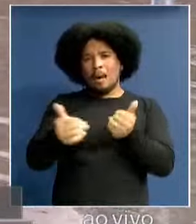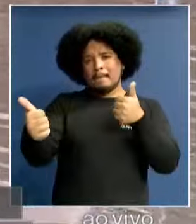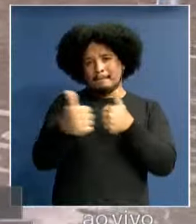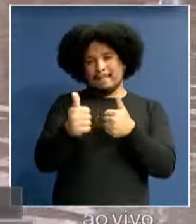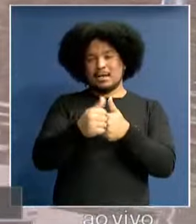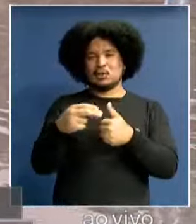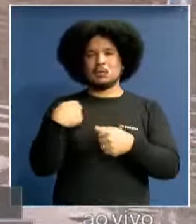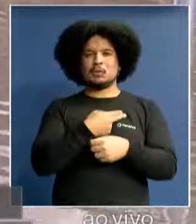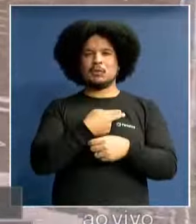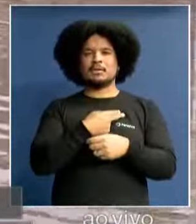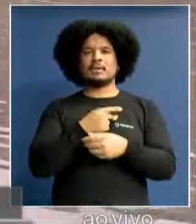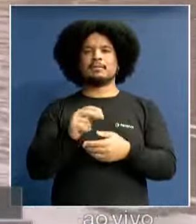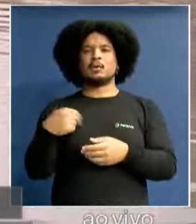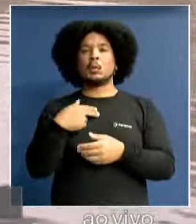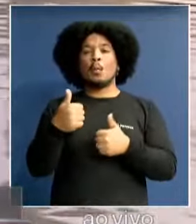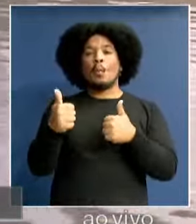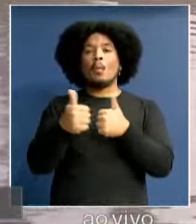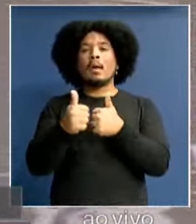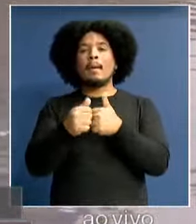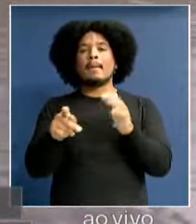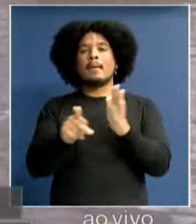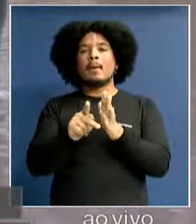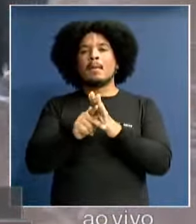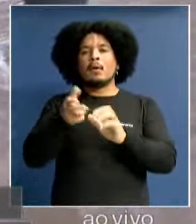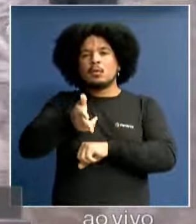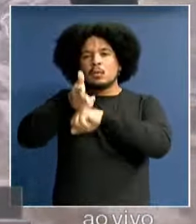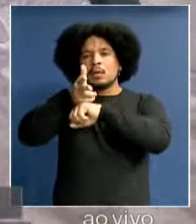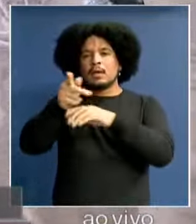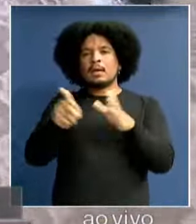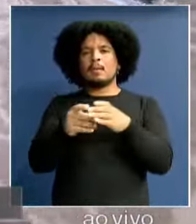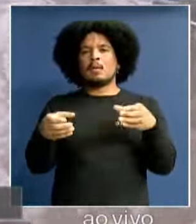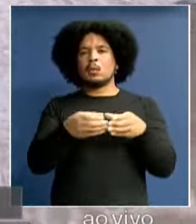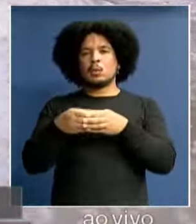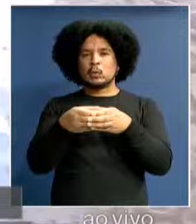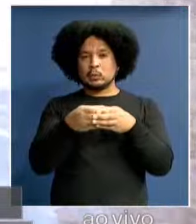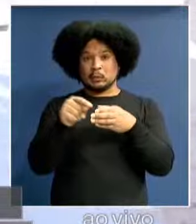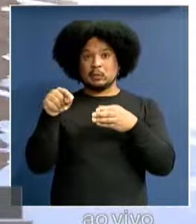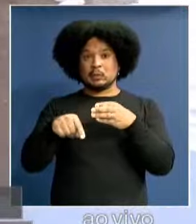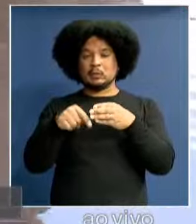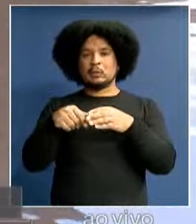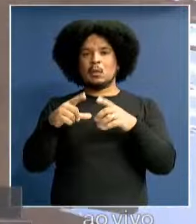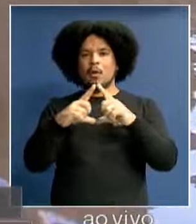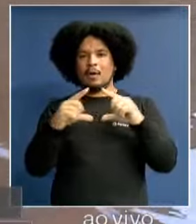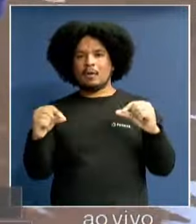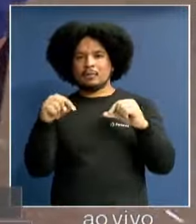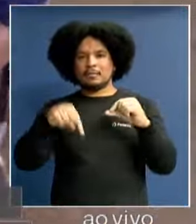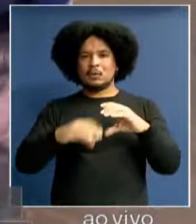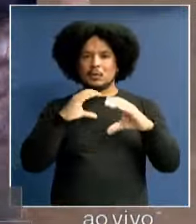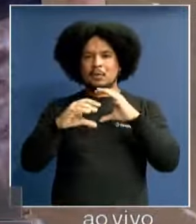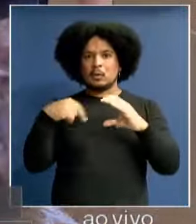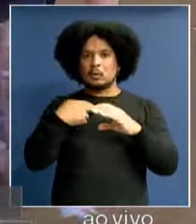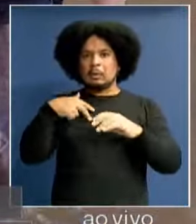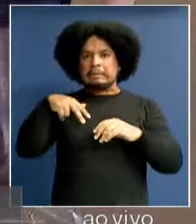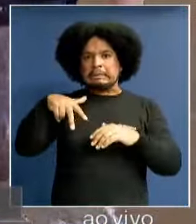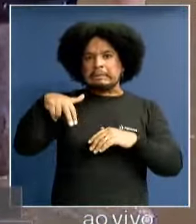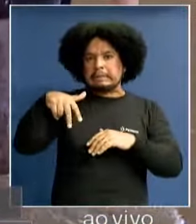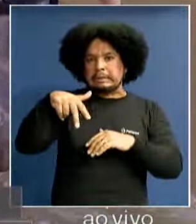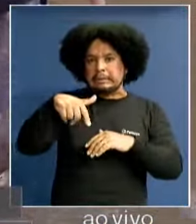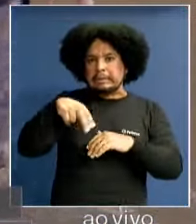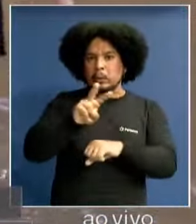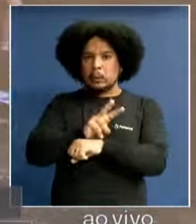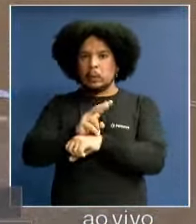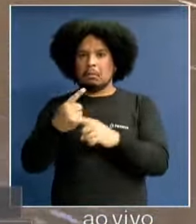gente aqui. A gente veio bem pertinho aqui da câmera aqui do Grupo Bandeirantes de Comunicação. A gente está caminhando aqui com cuidado, né? Com muito